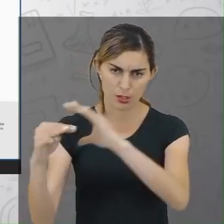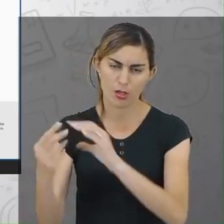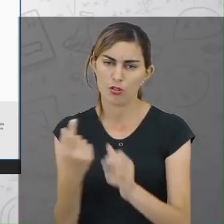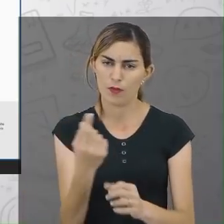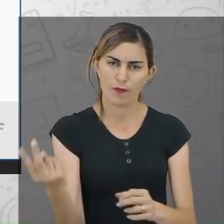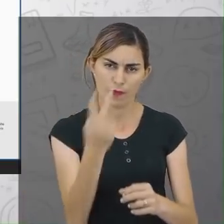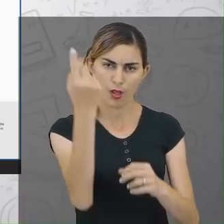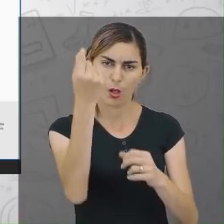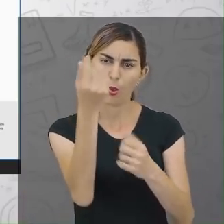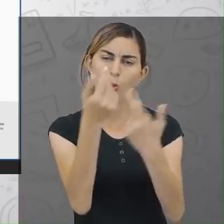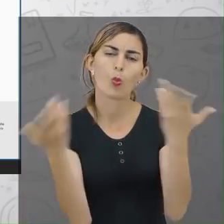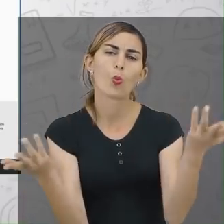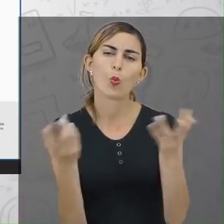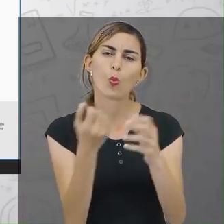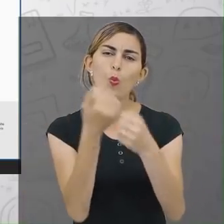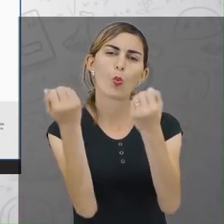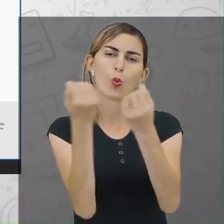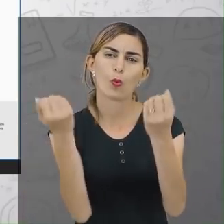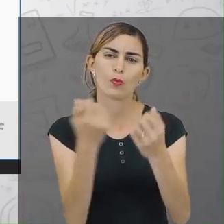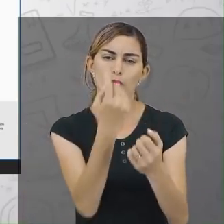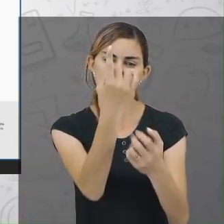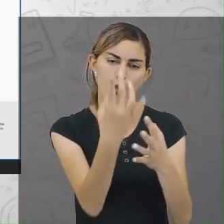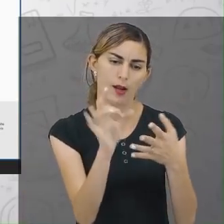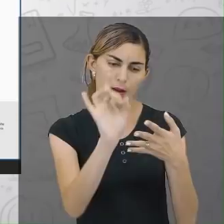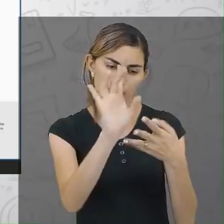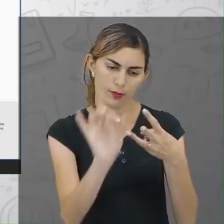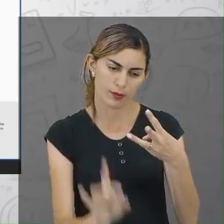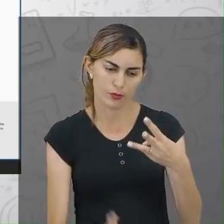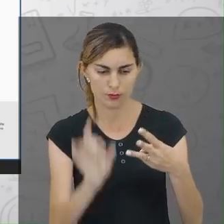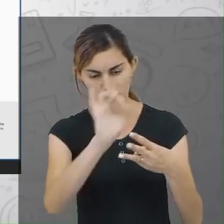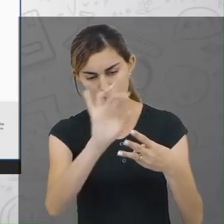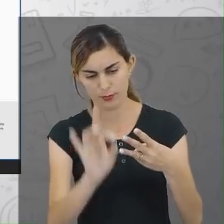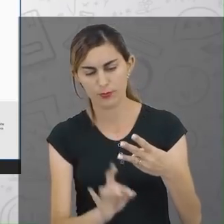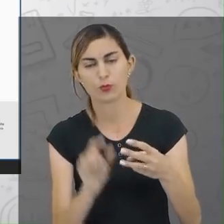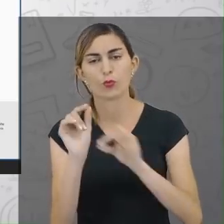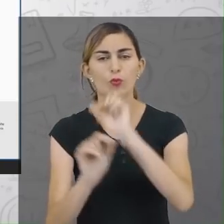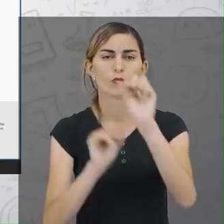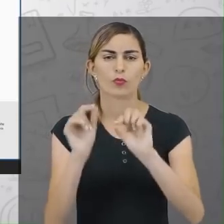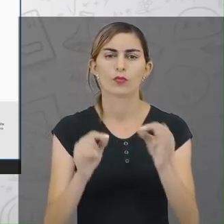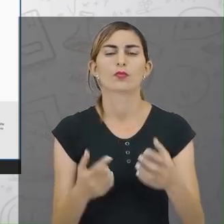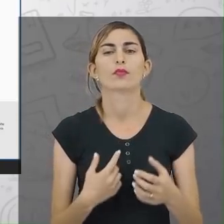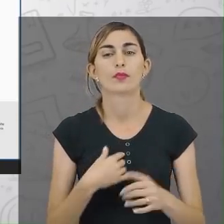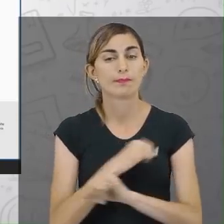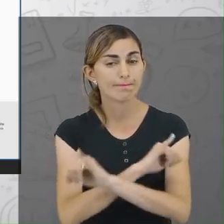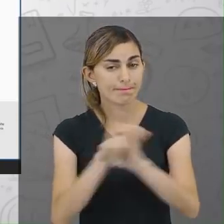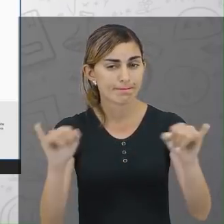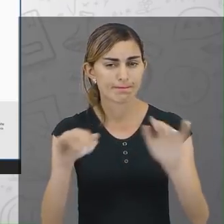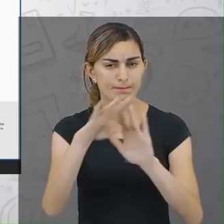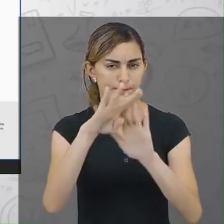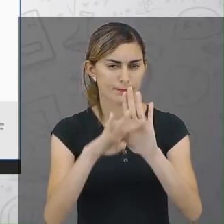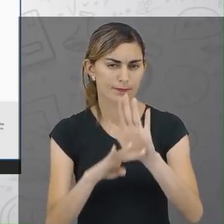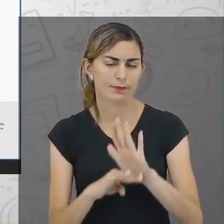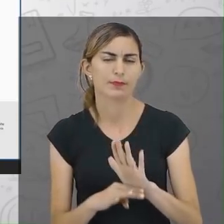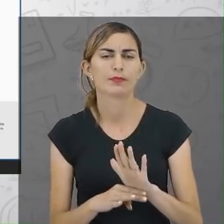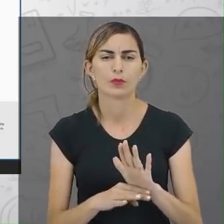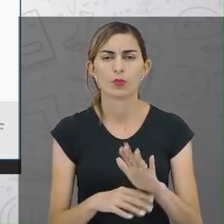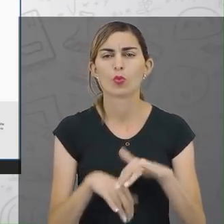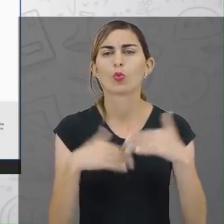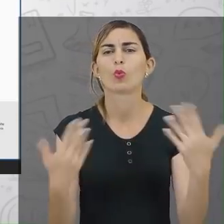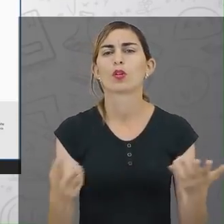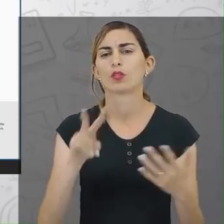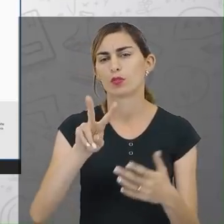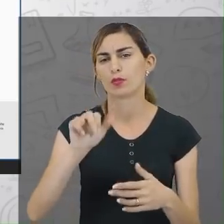todas elas. Vamos ver o que acontece? Fica atento aqui no console, que é a saída do programa. Ele está solicitando